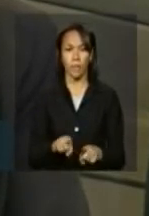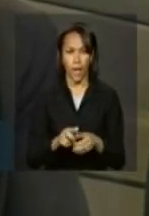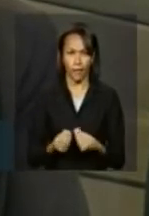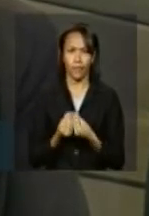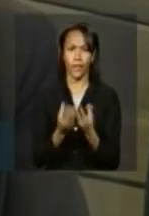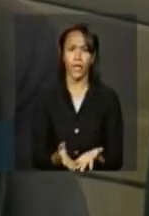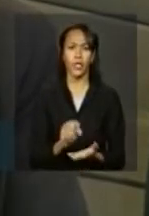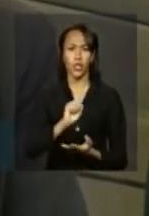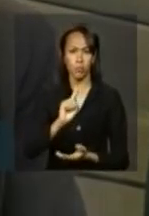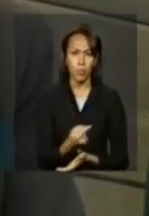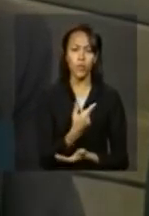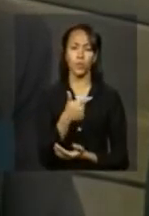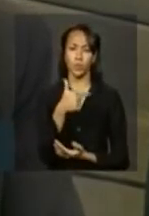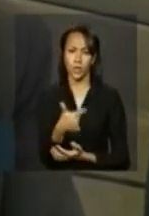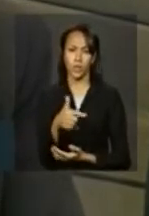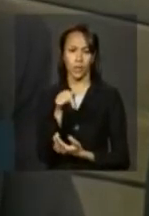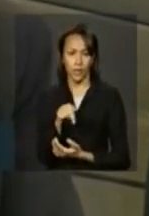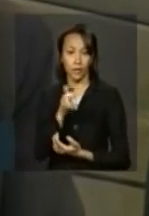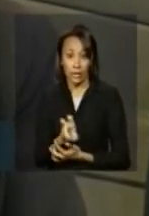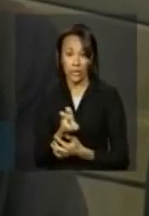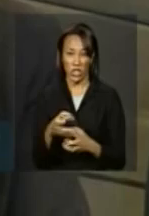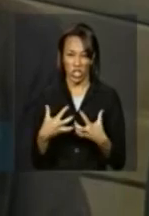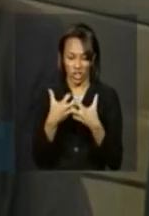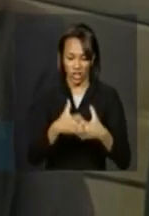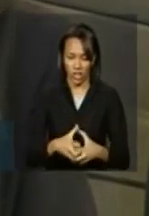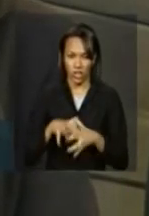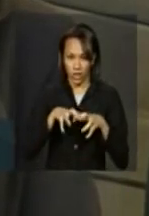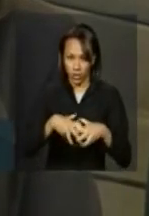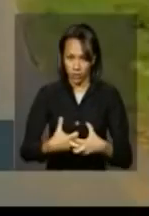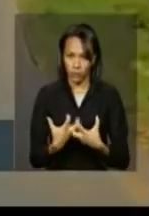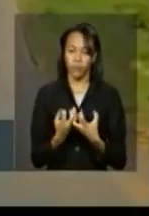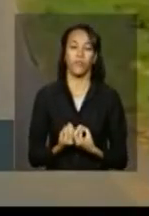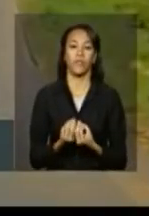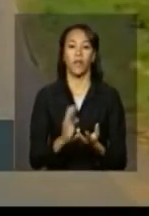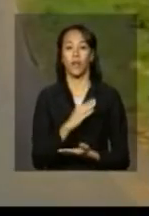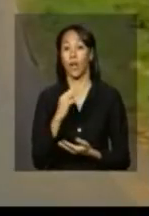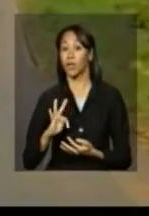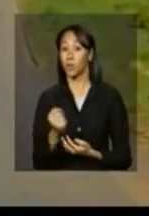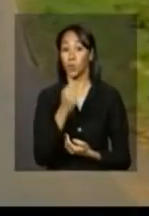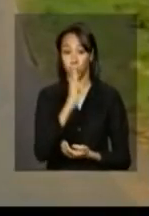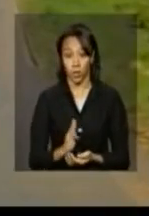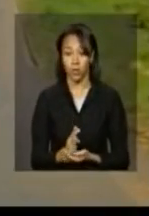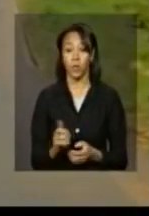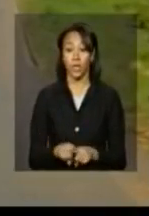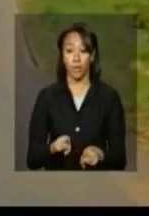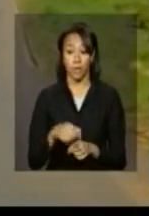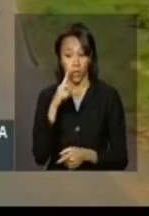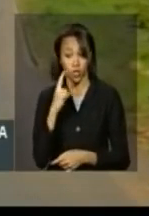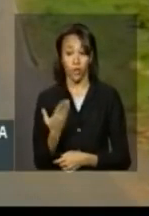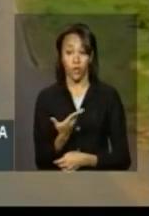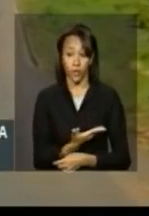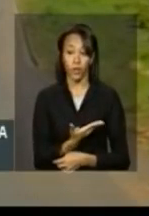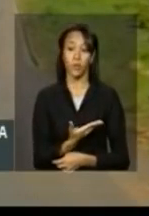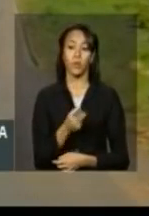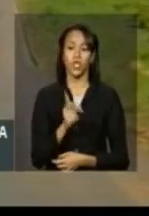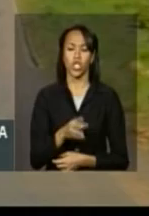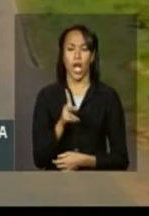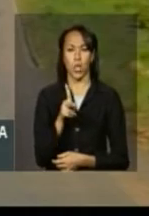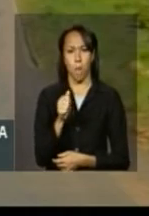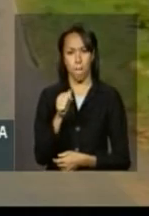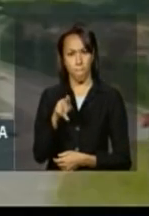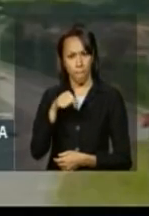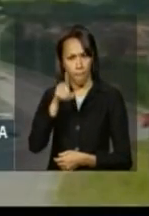de 1.275 retroescavadeiras em todo o país. Vamos passar aqui. Aqui um trecho da 163 no Pará,